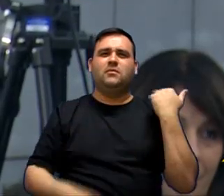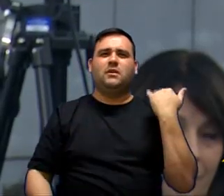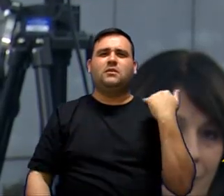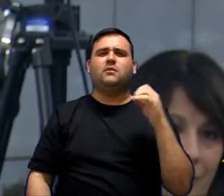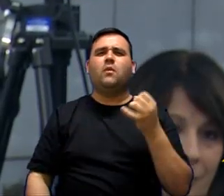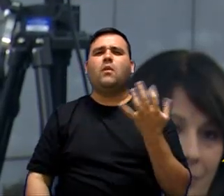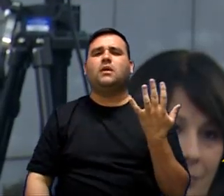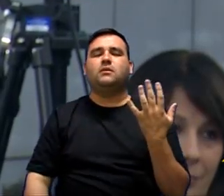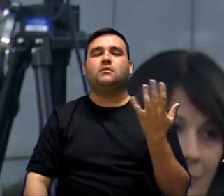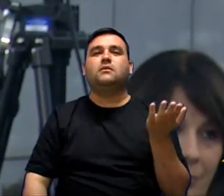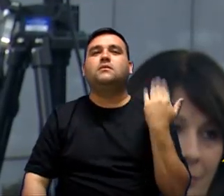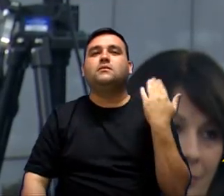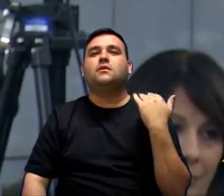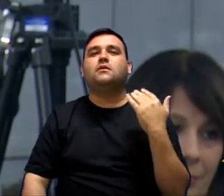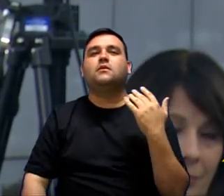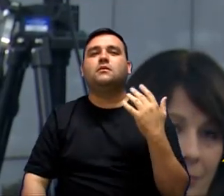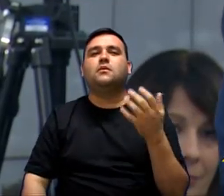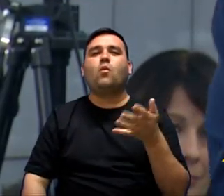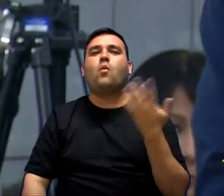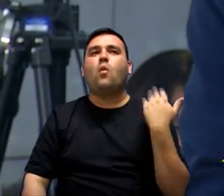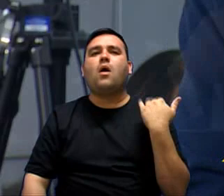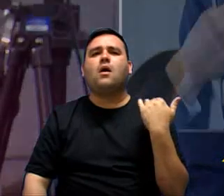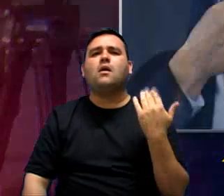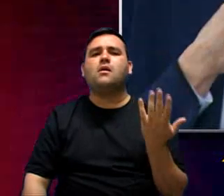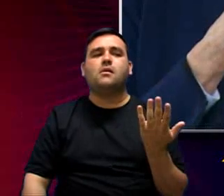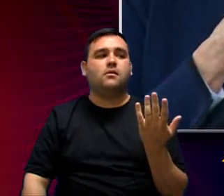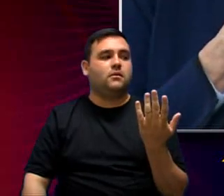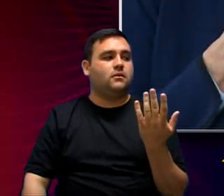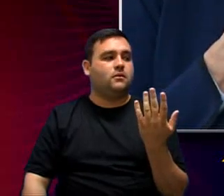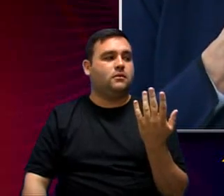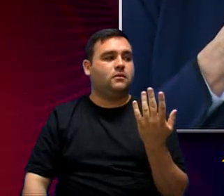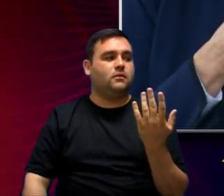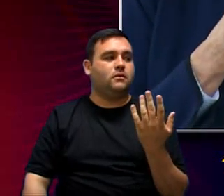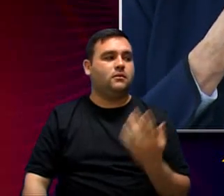vereadora? Hã? Desculpa, não entendi quando que você falou?